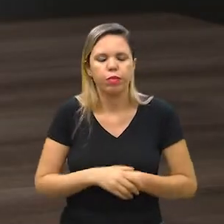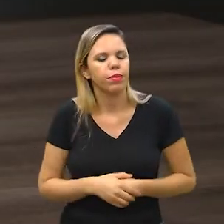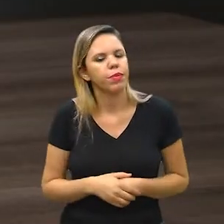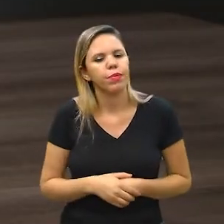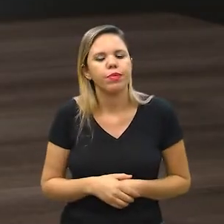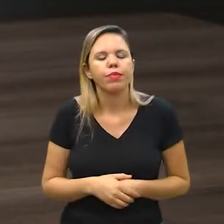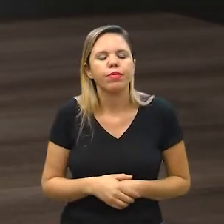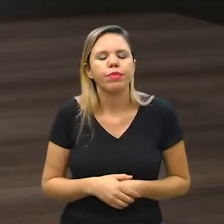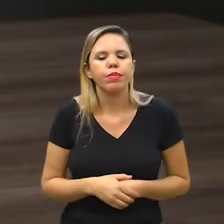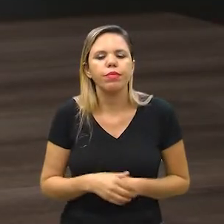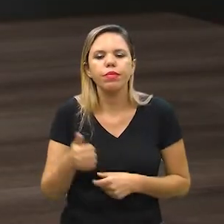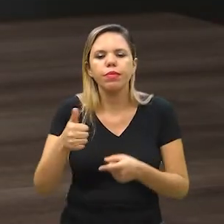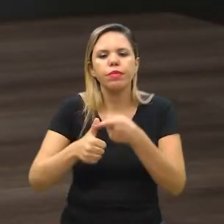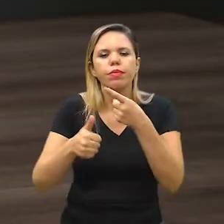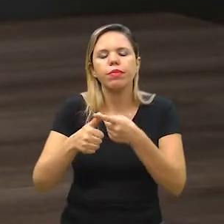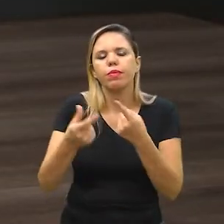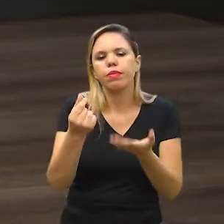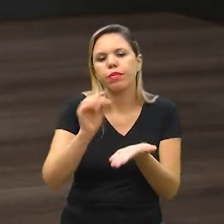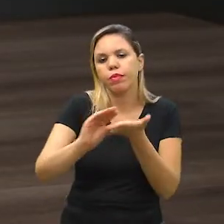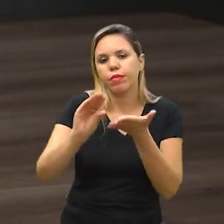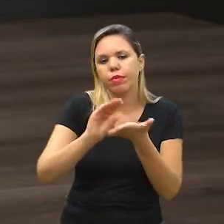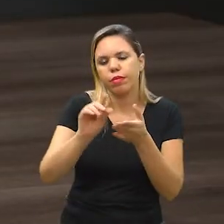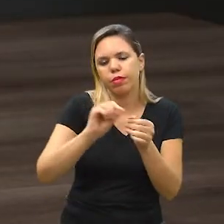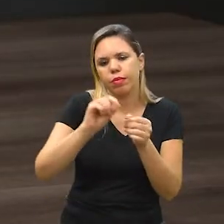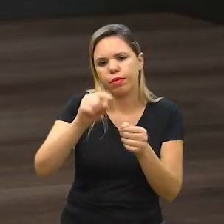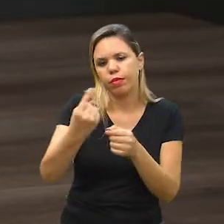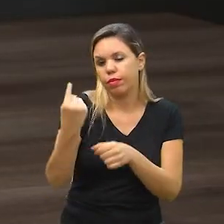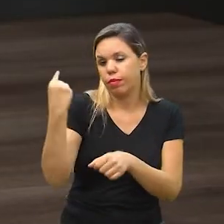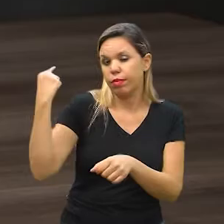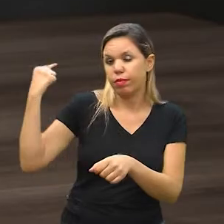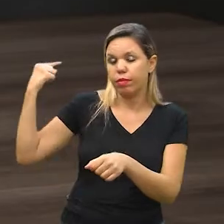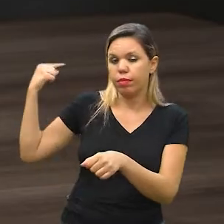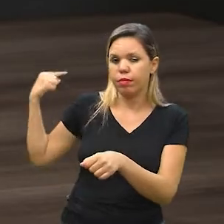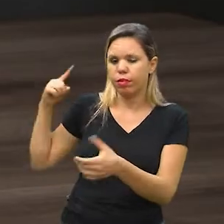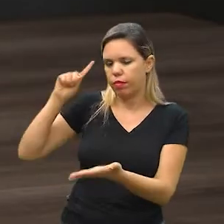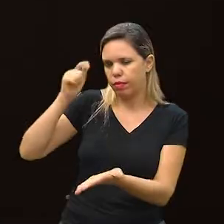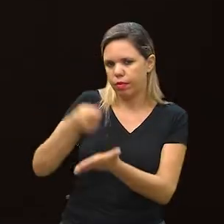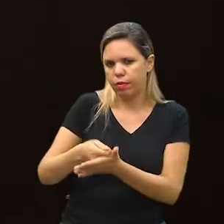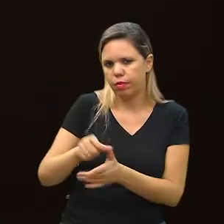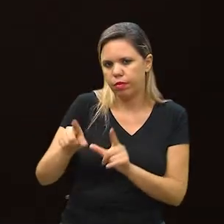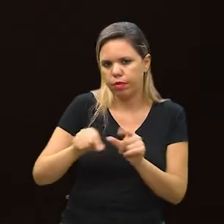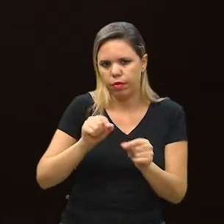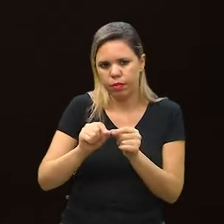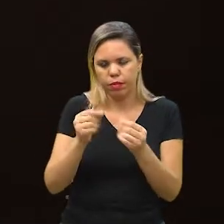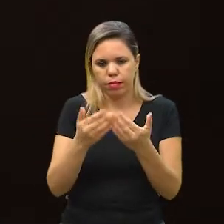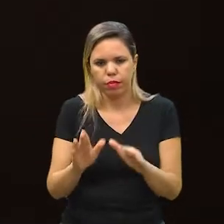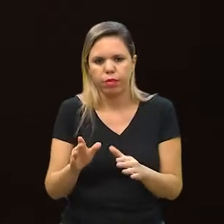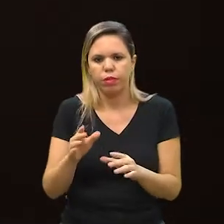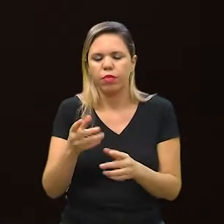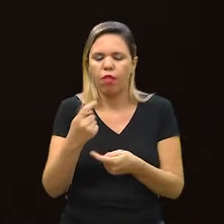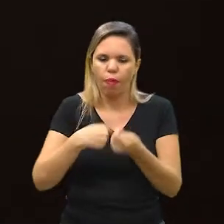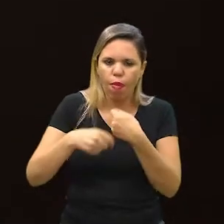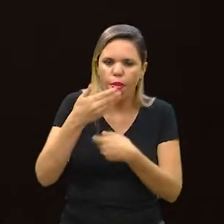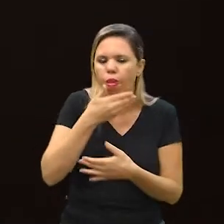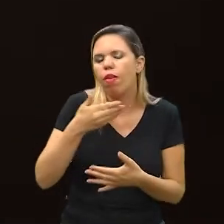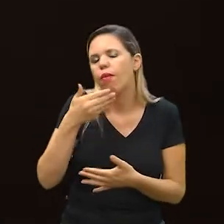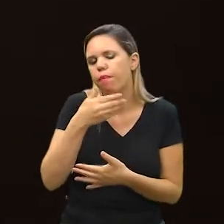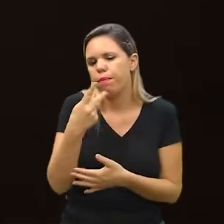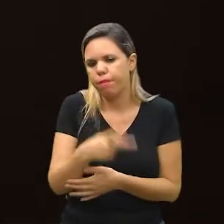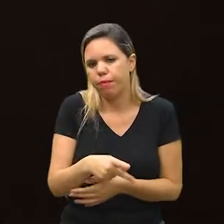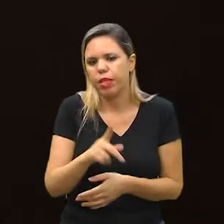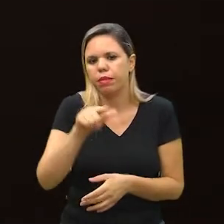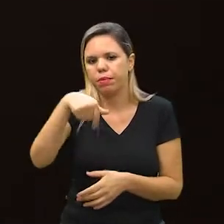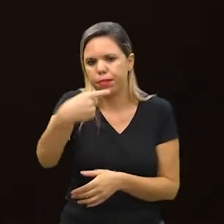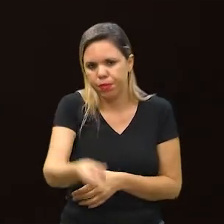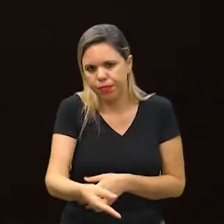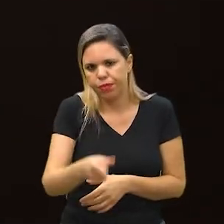Eduardo, esse primeiro investimento que você fez lá quando decidiu fazer daquele doce um negócio,